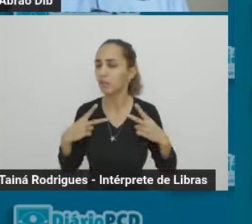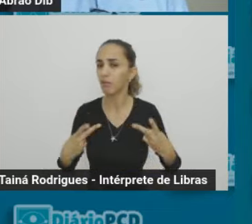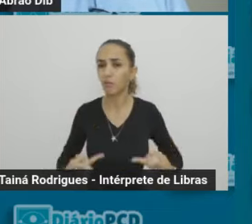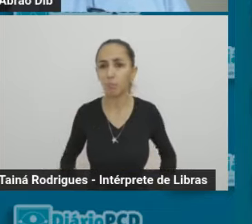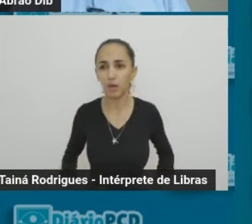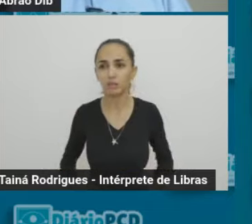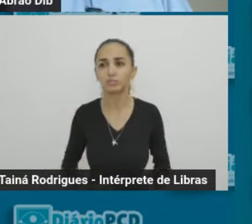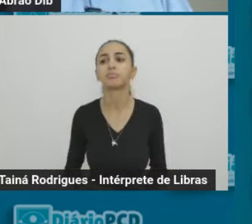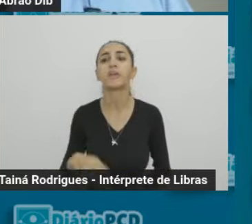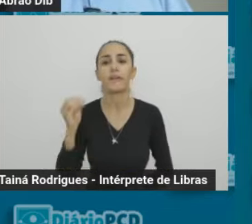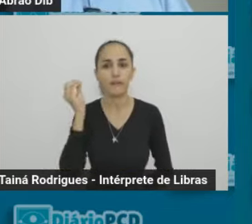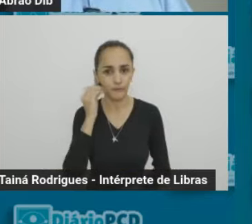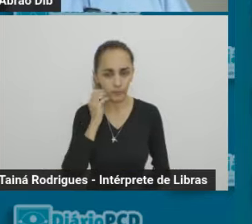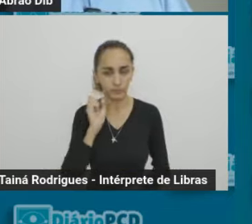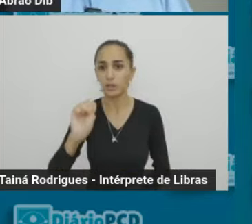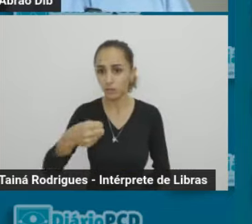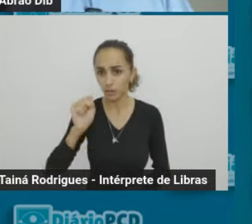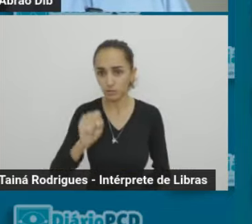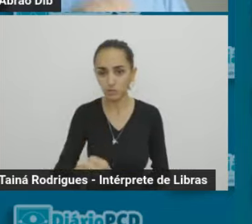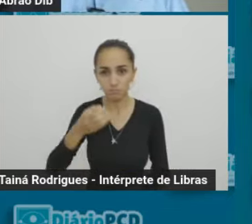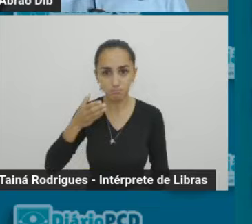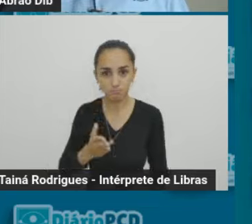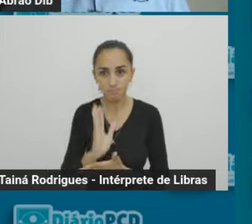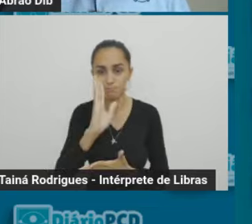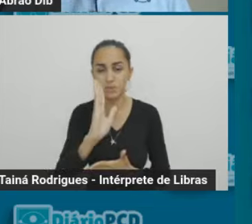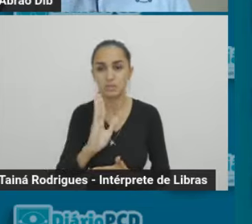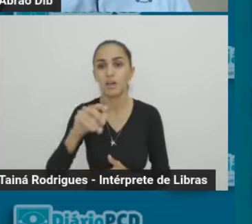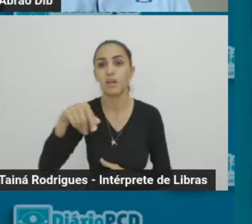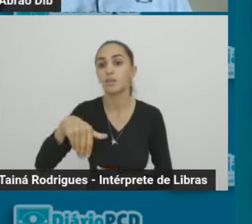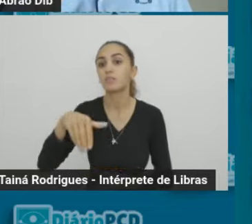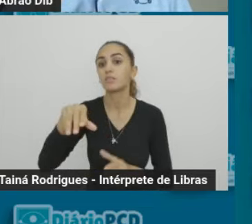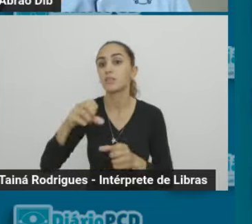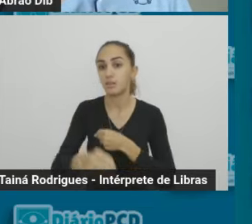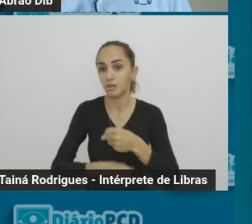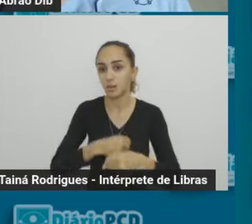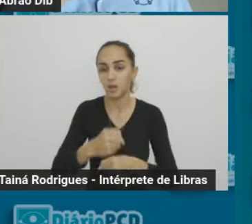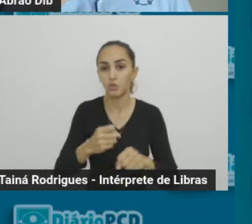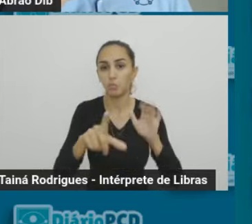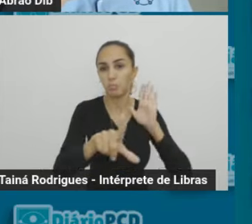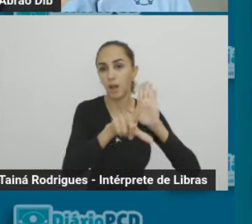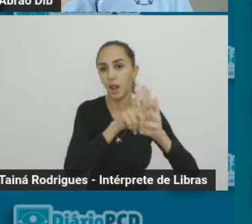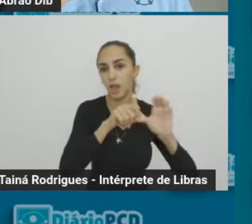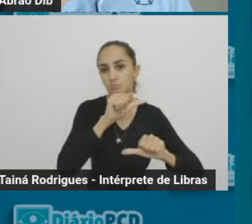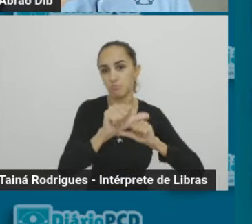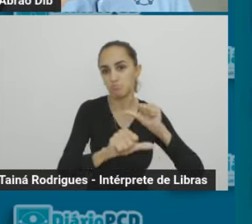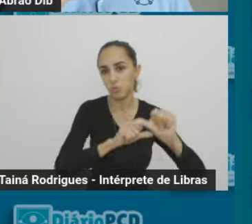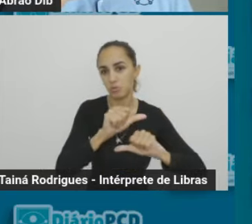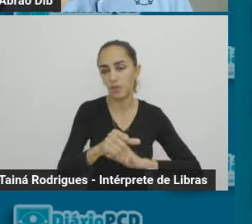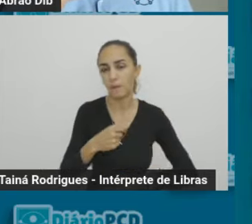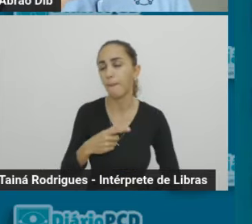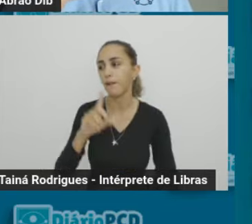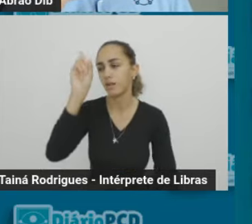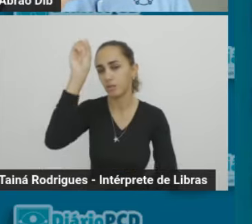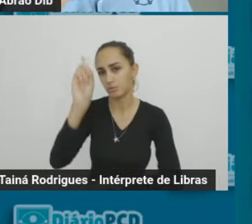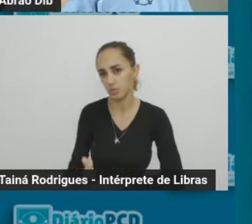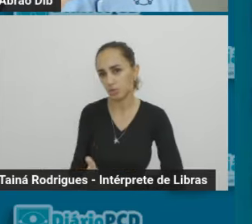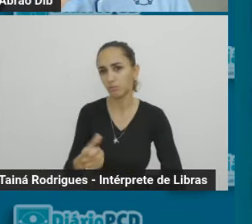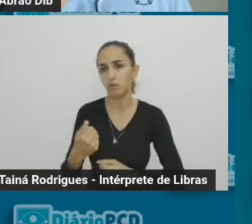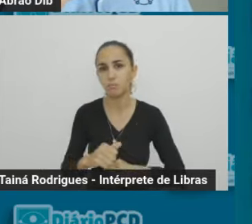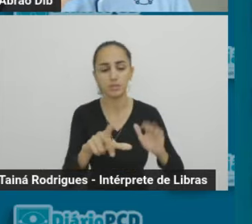sim ser eleita este ano para poder mudar as leis. Como diretora, eu tinha que cumprir o que existia na